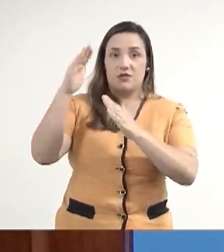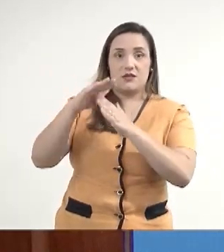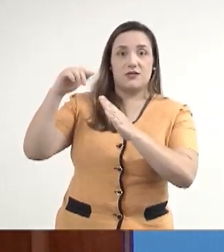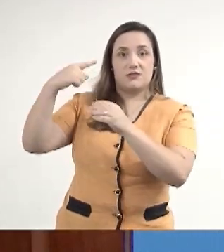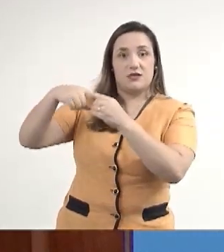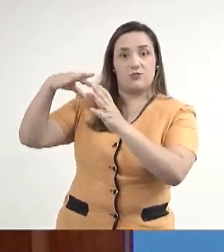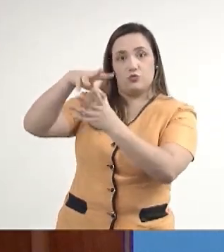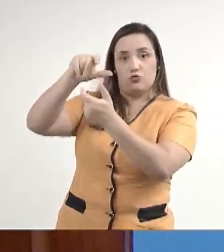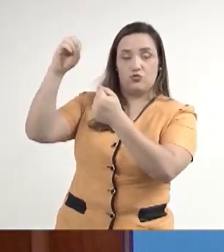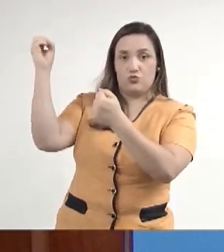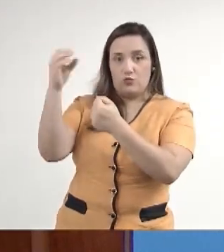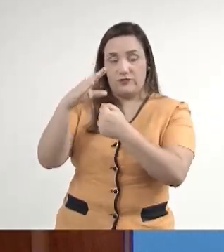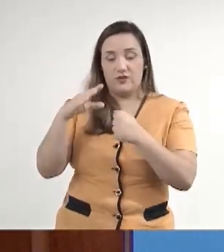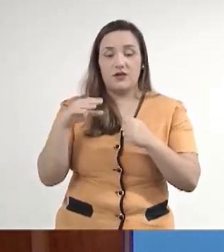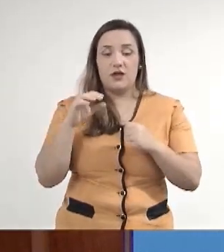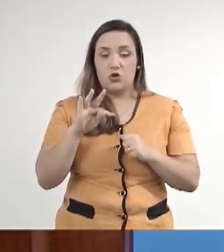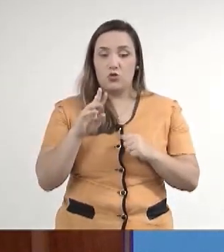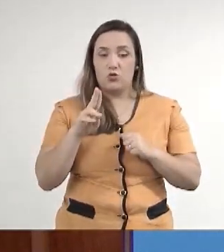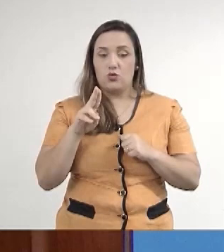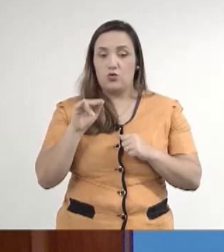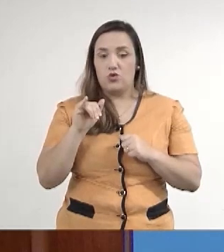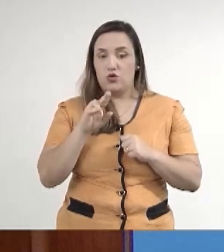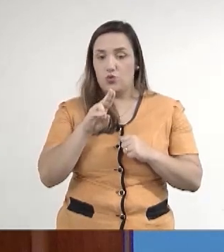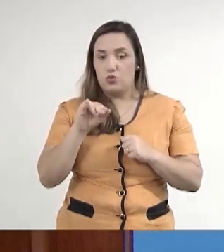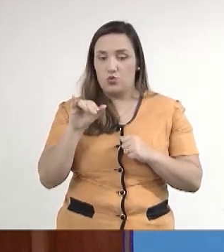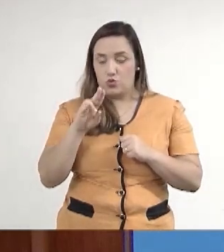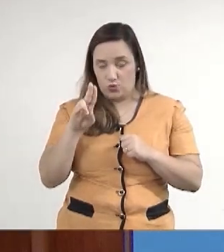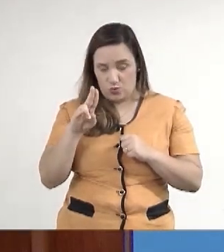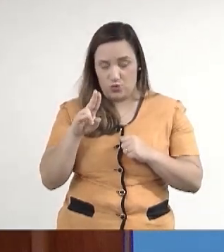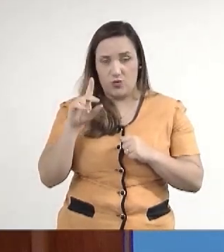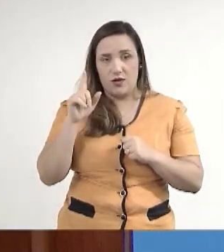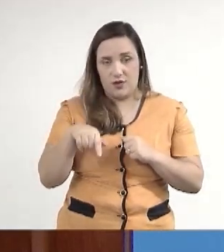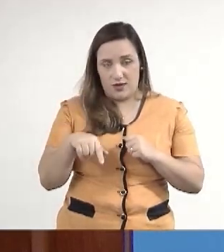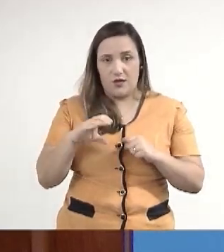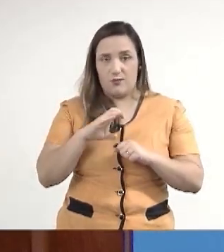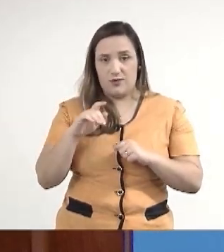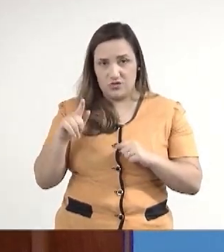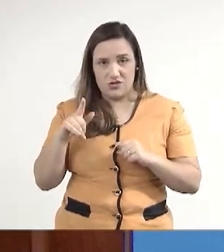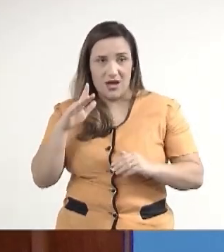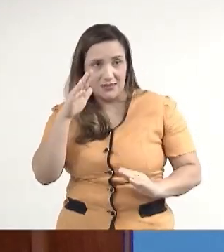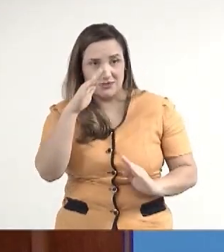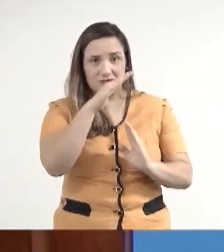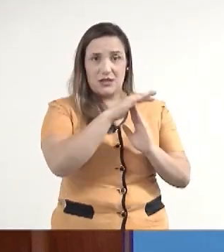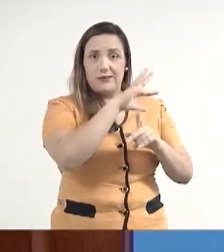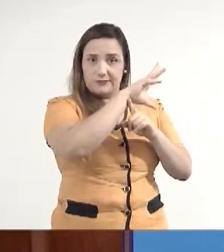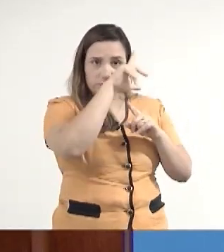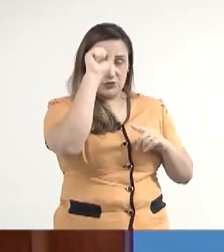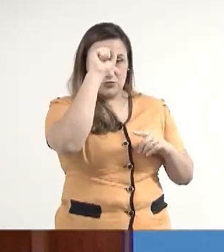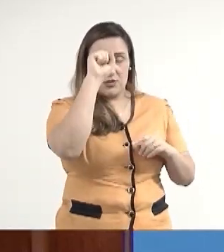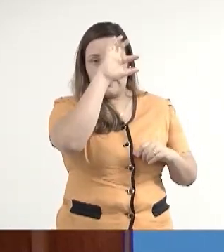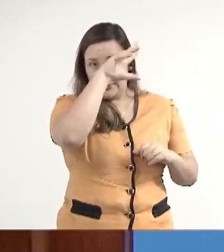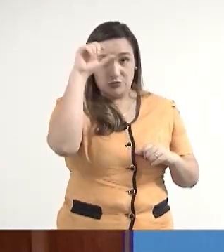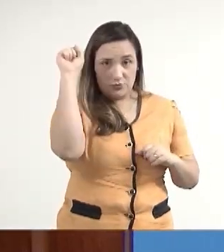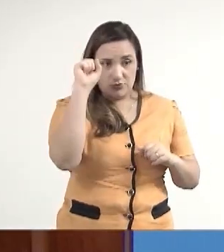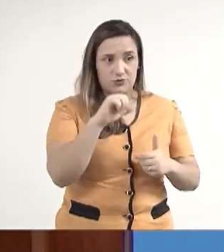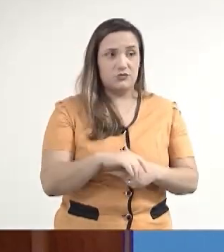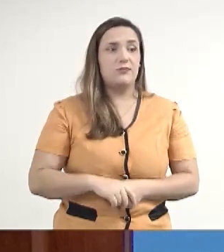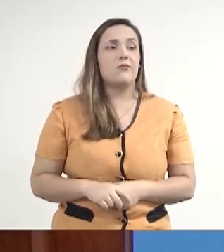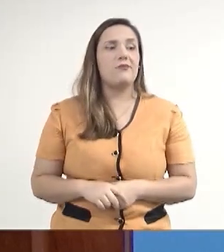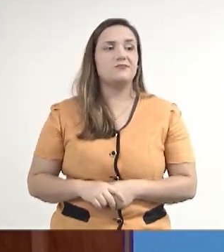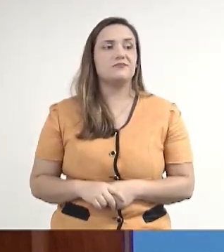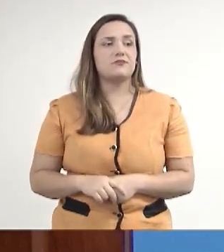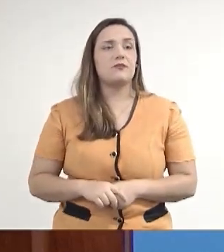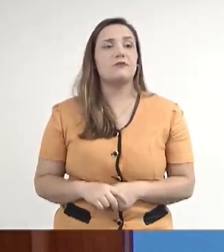Campo Grande até a divisa com Mato Grosso. E nessa repactuação,